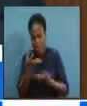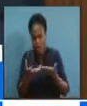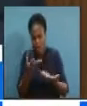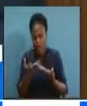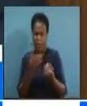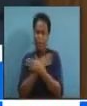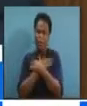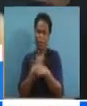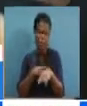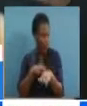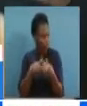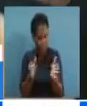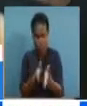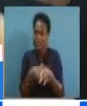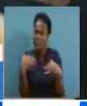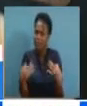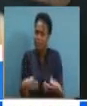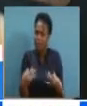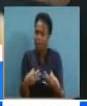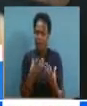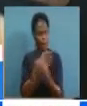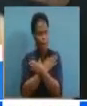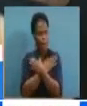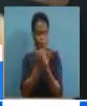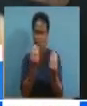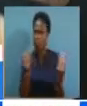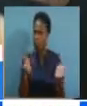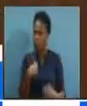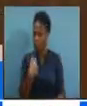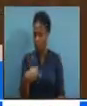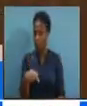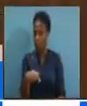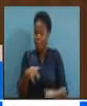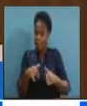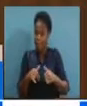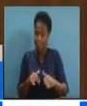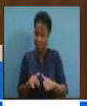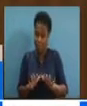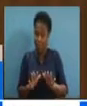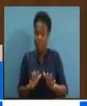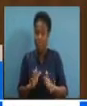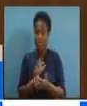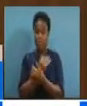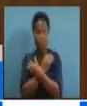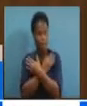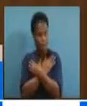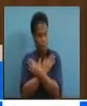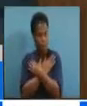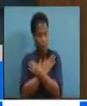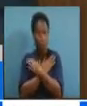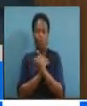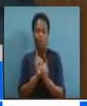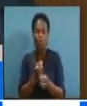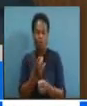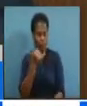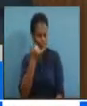amigo de todas as horas. Tenho muitos amigos, mas um amigo que